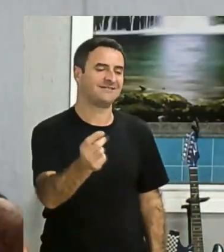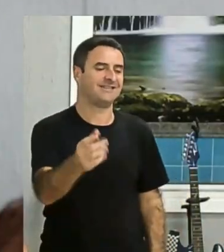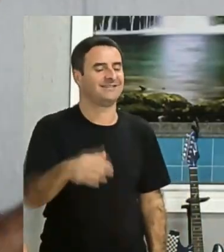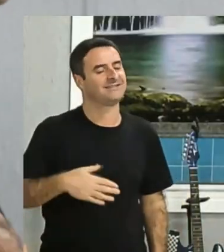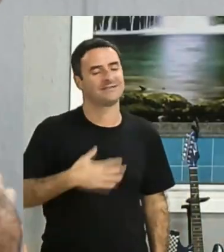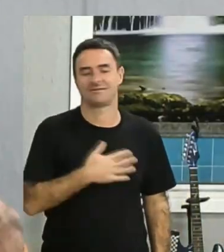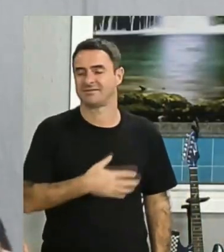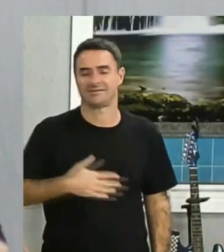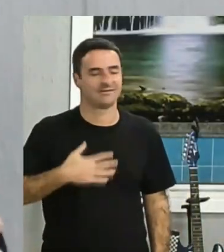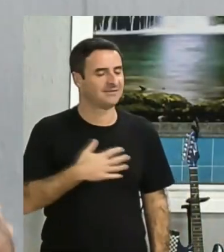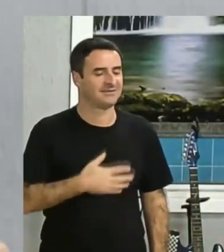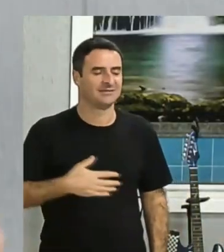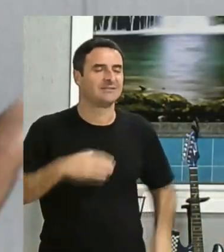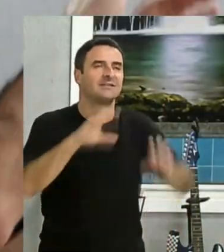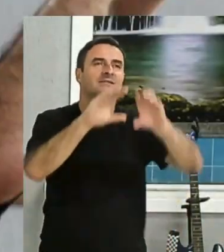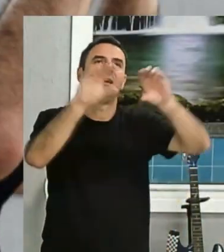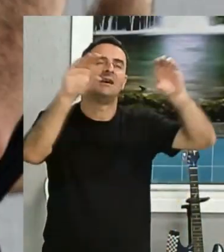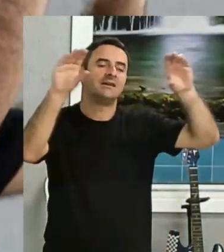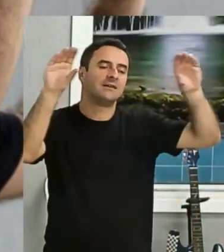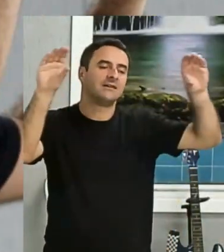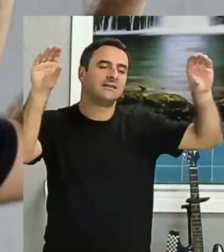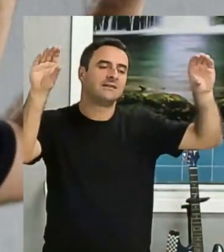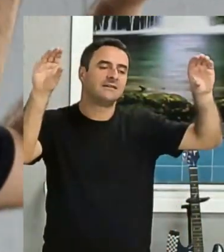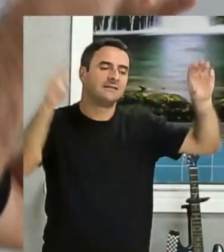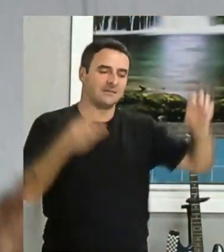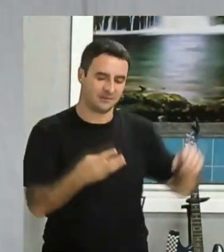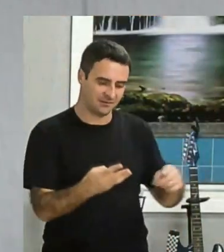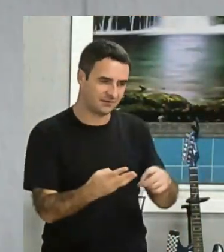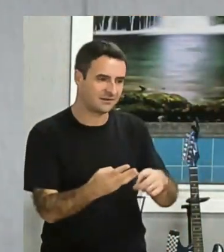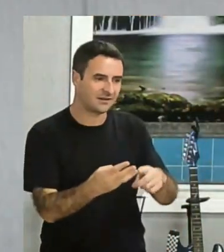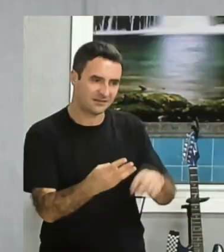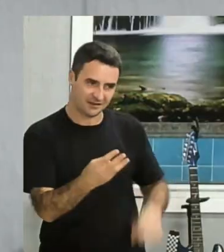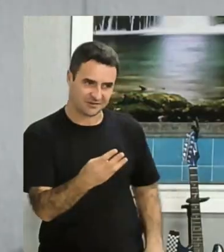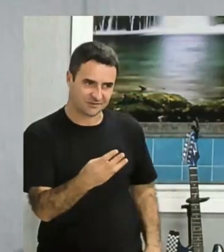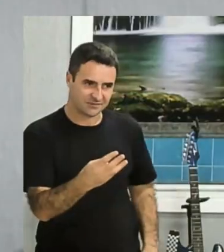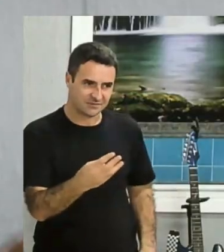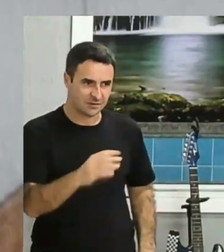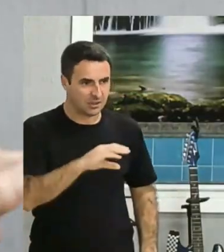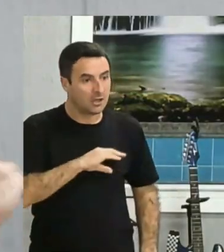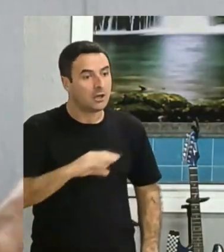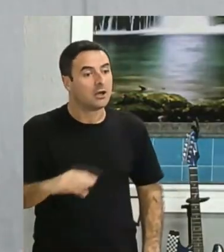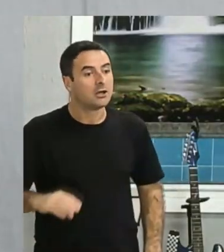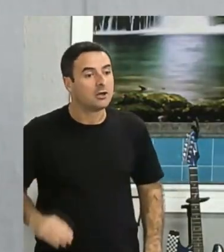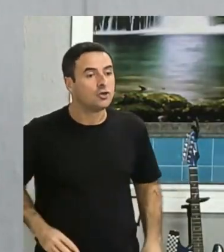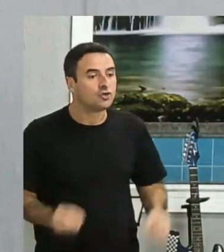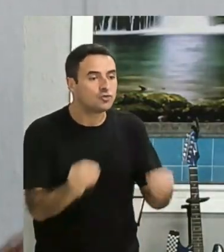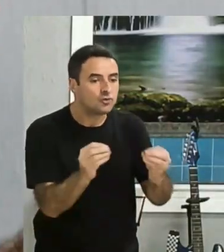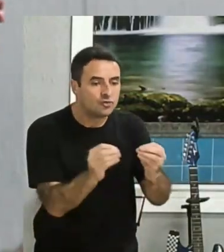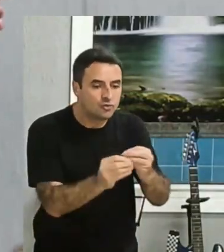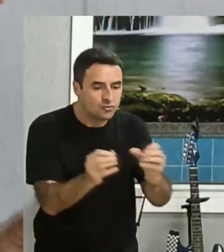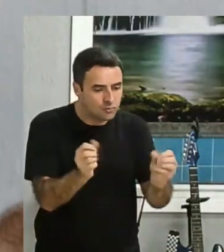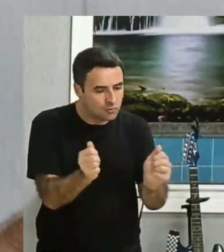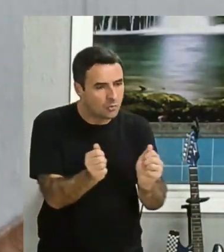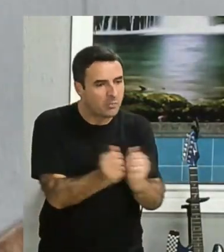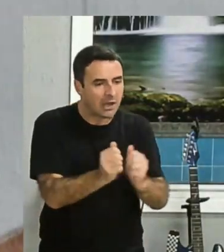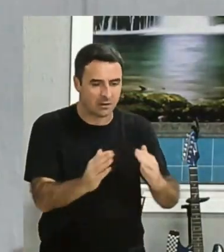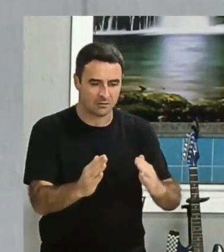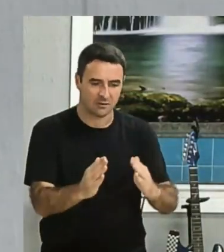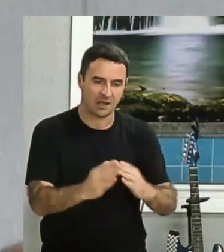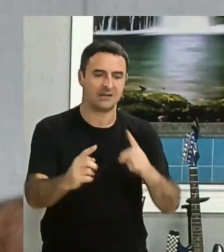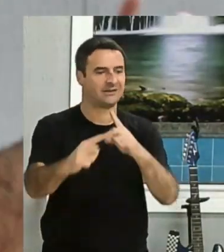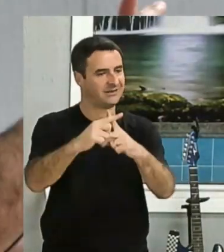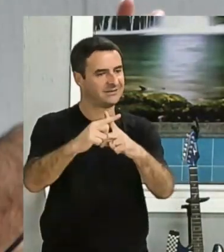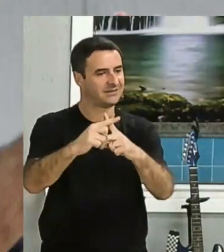finalmente, irmãos, em terceiro lugar, Cristo está no meio da sua igreja. Ele é uma